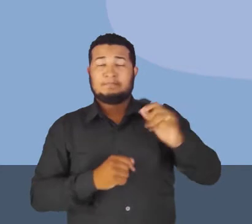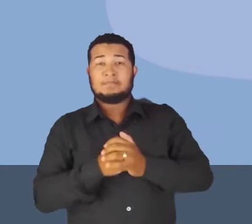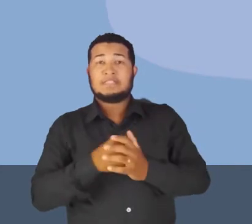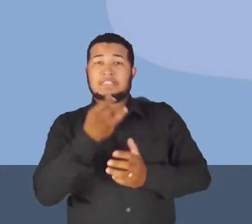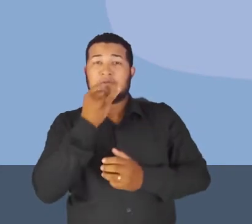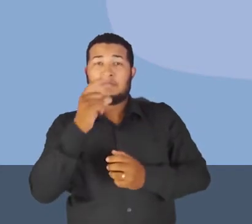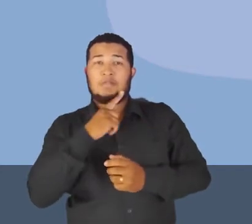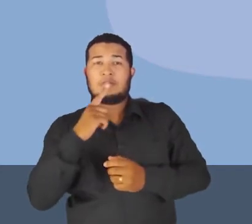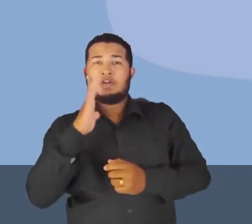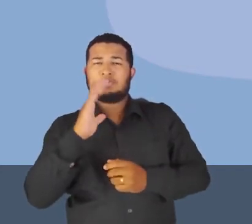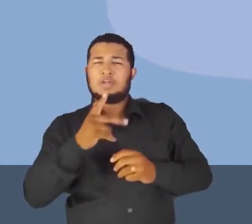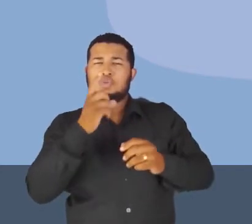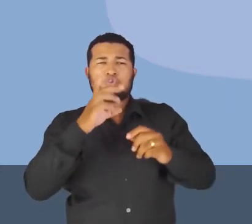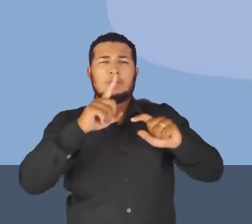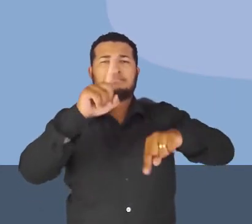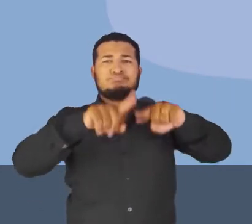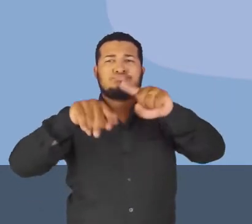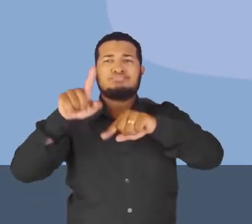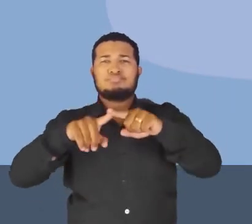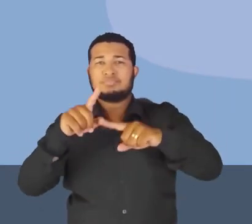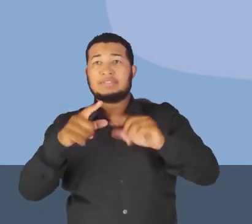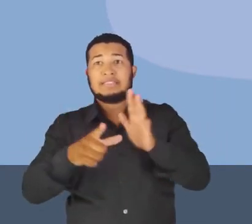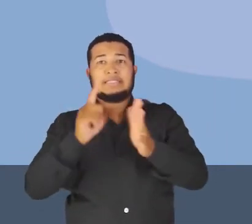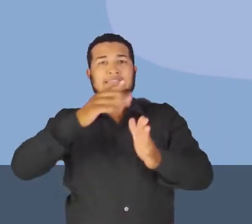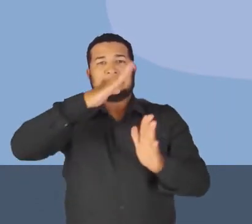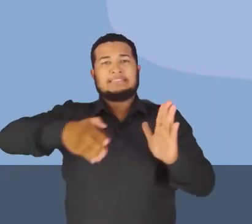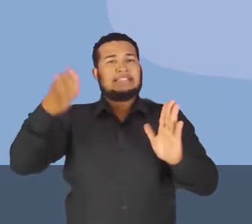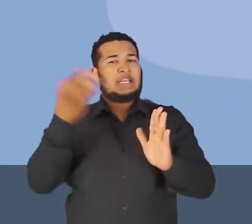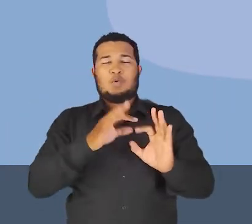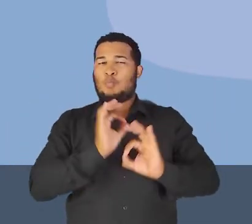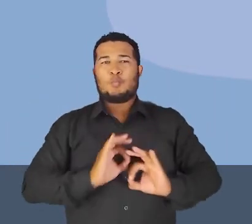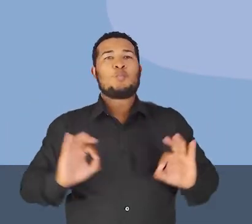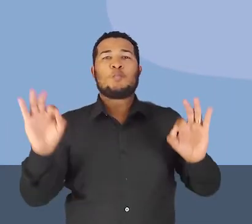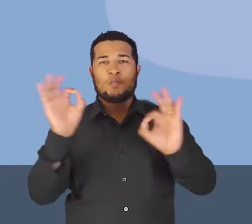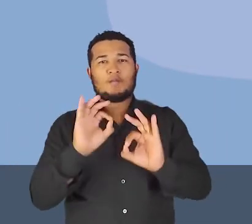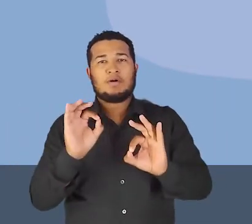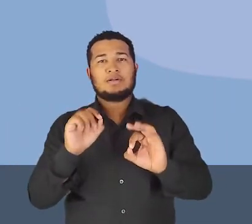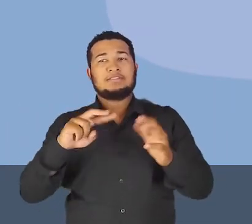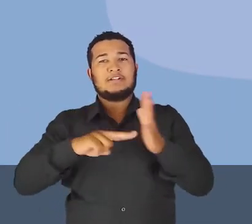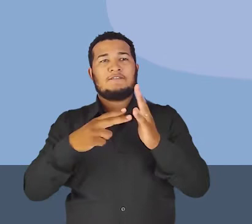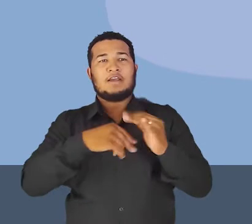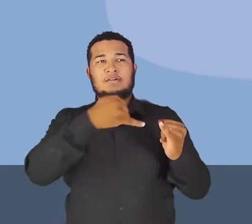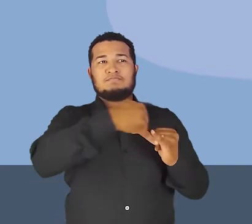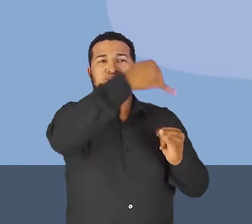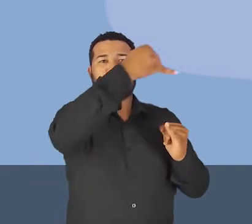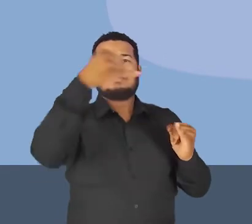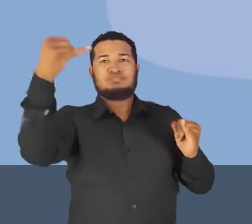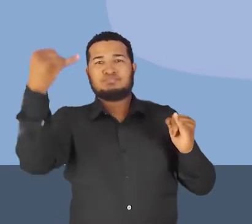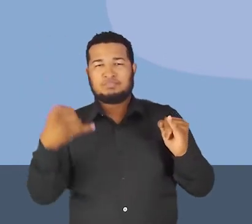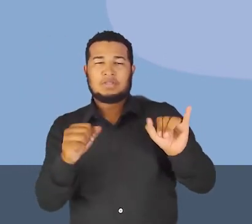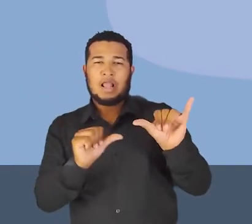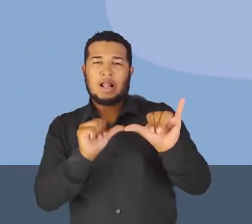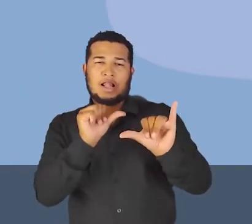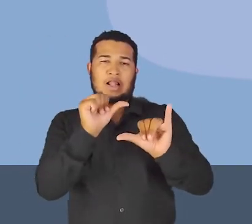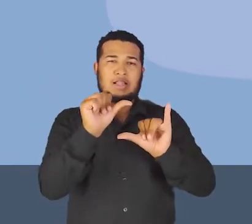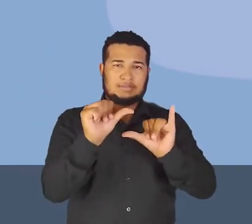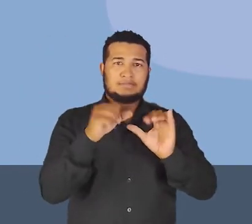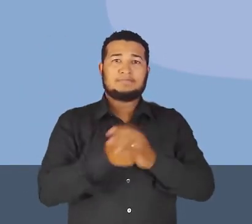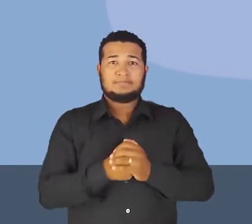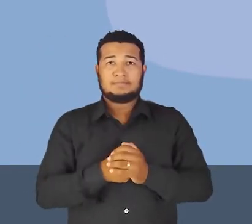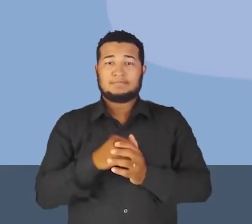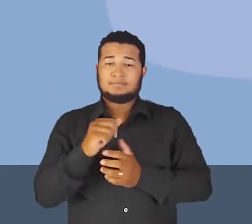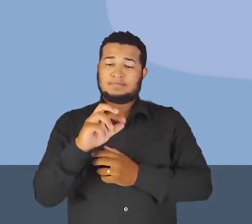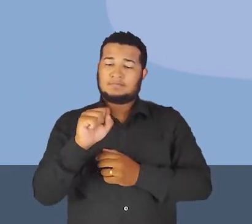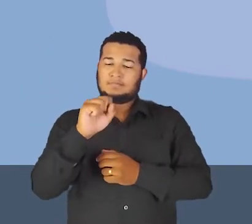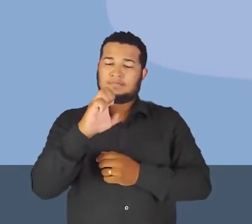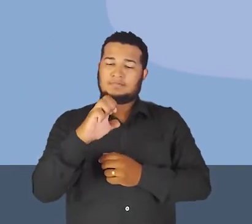apenas aquelas substâncias, né, que não foram canceladas quando eu somo as duas semi-reações. Então eu tenho a